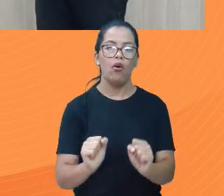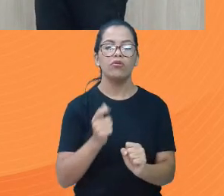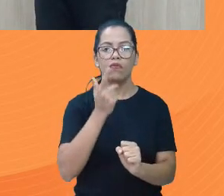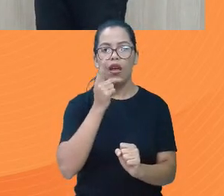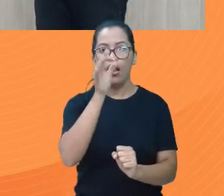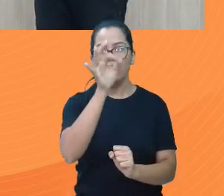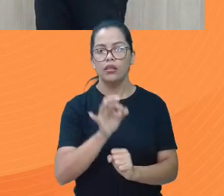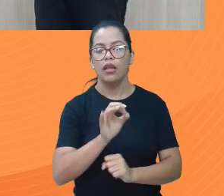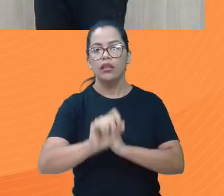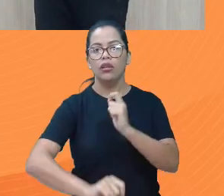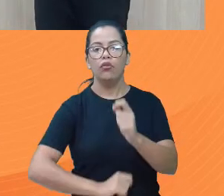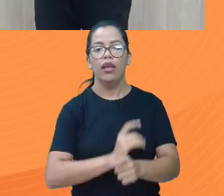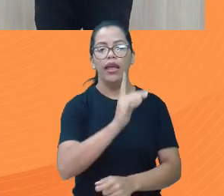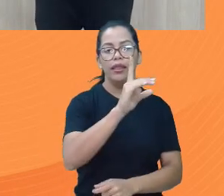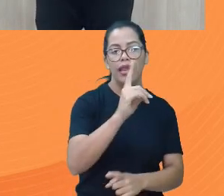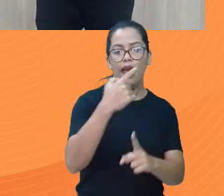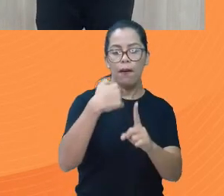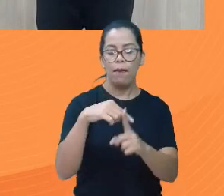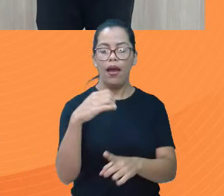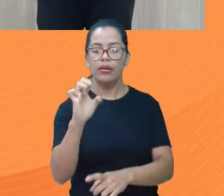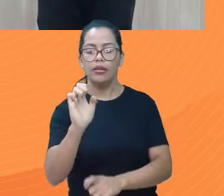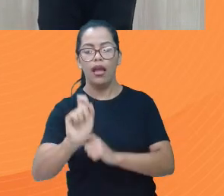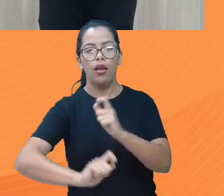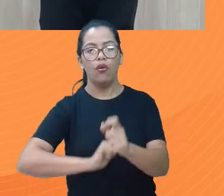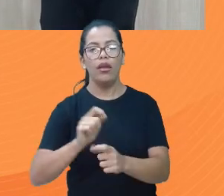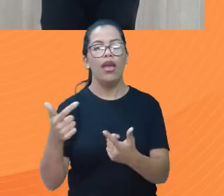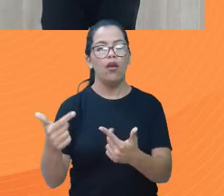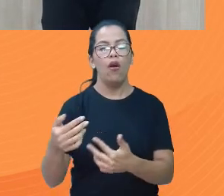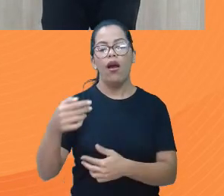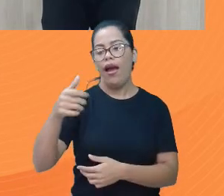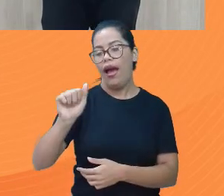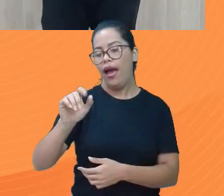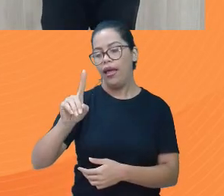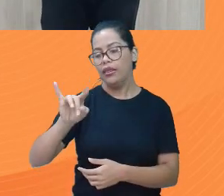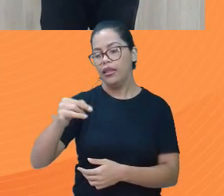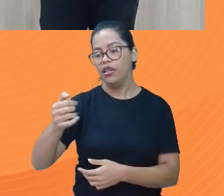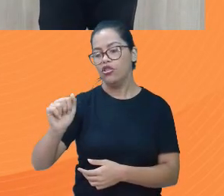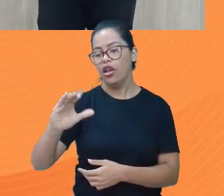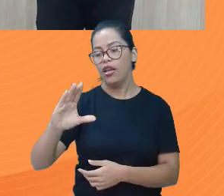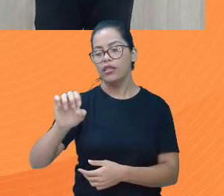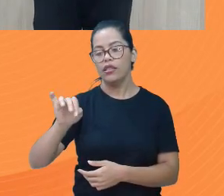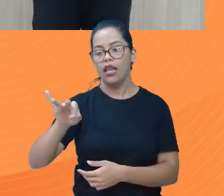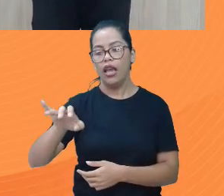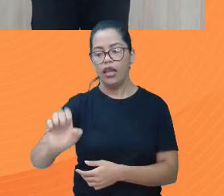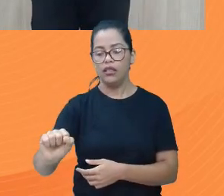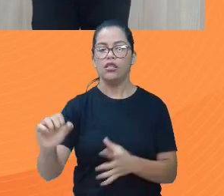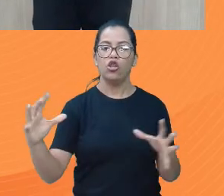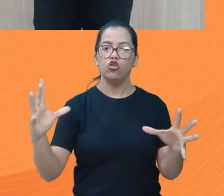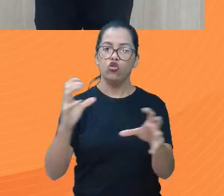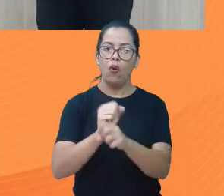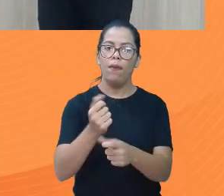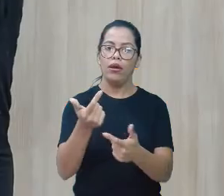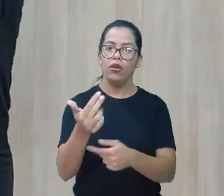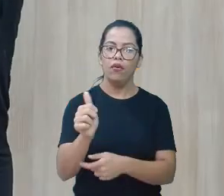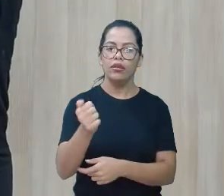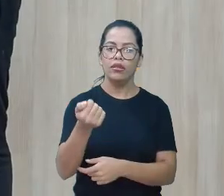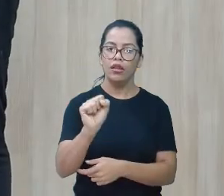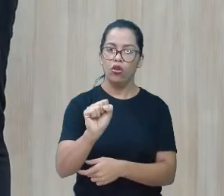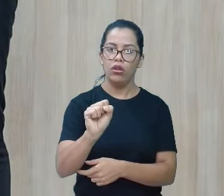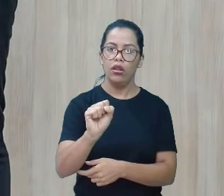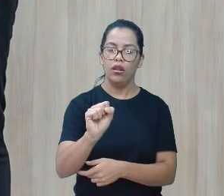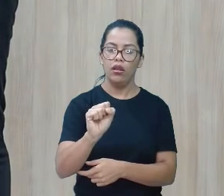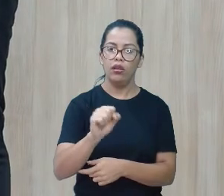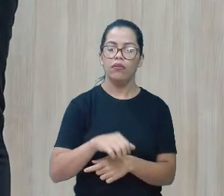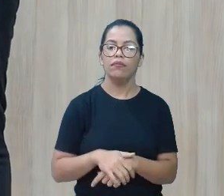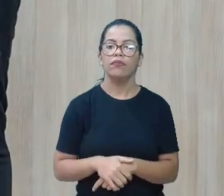mais o ângulo E, eles também são adjacentes, ou seja, são suplementares. A sua soma é igual a 180,